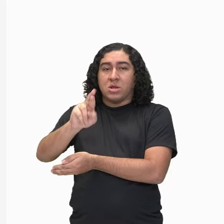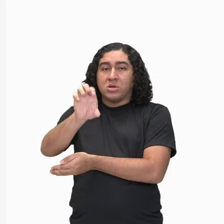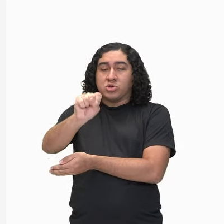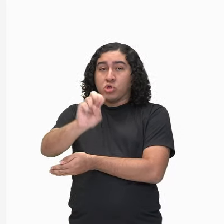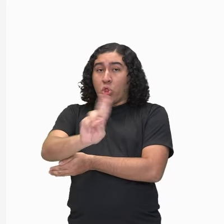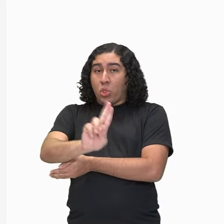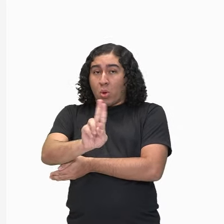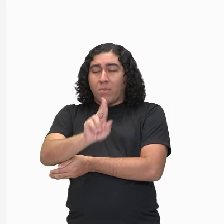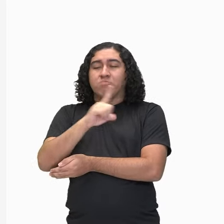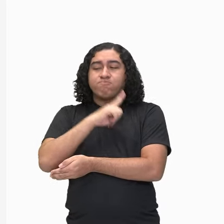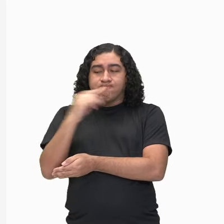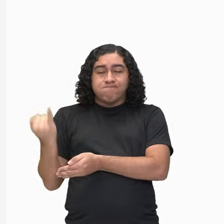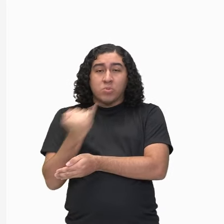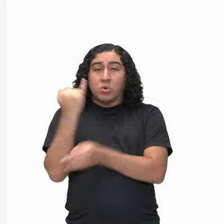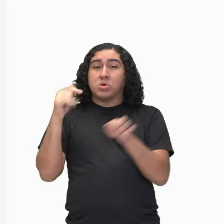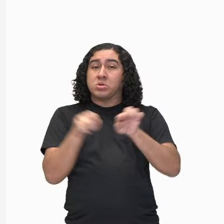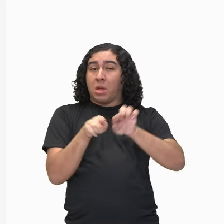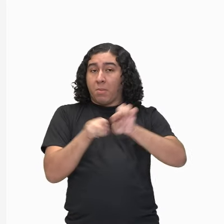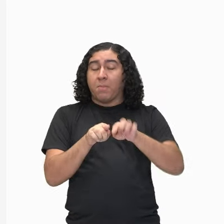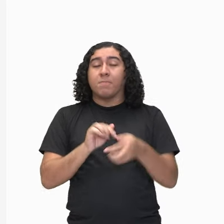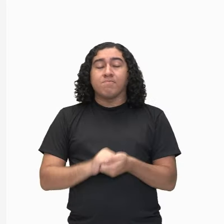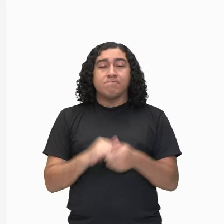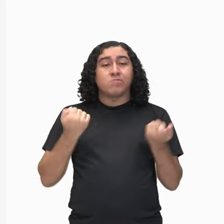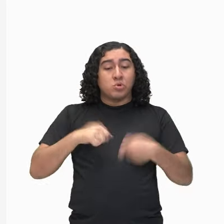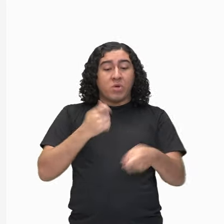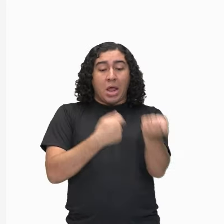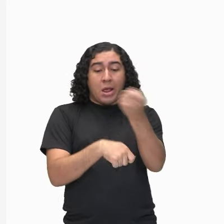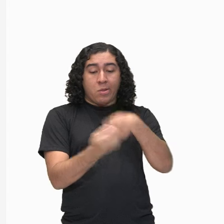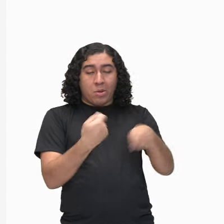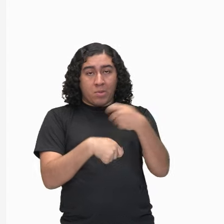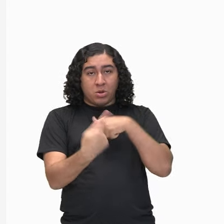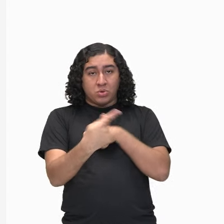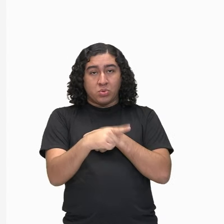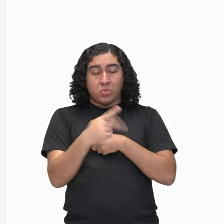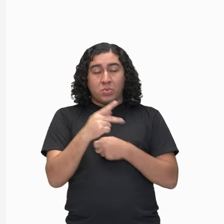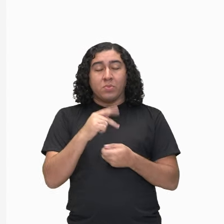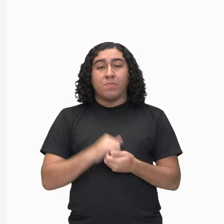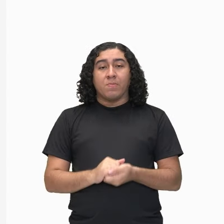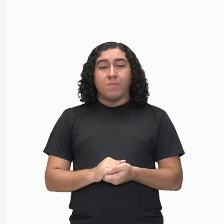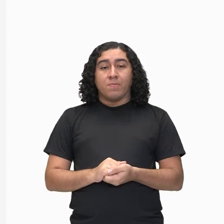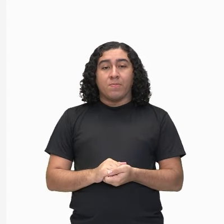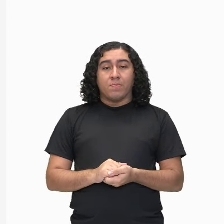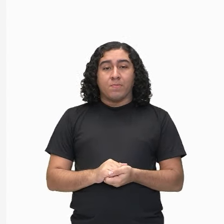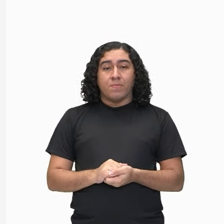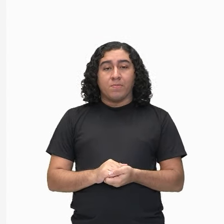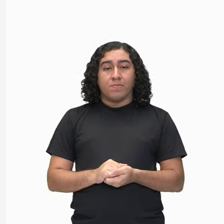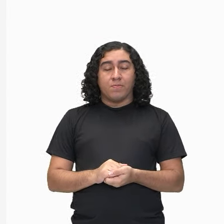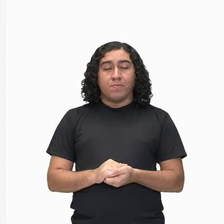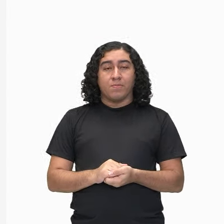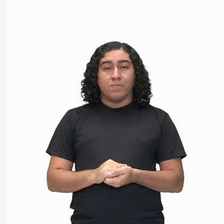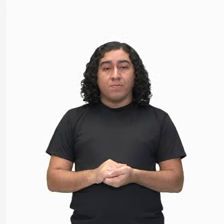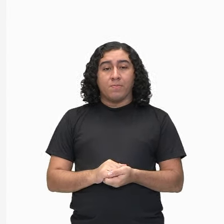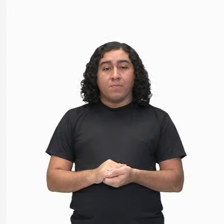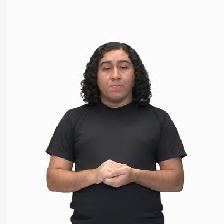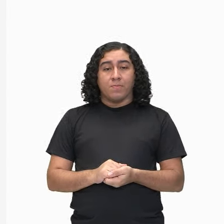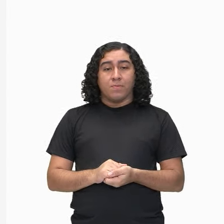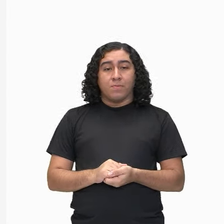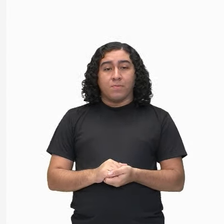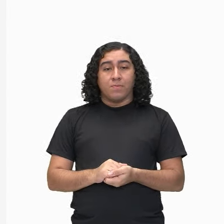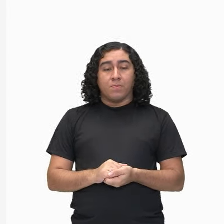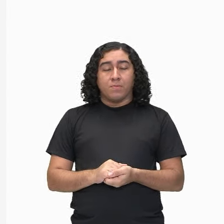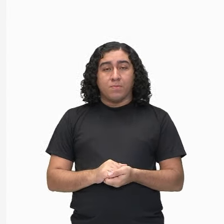importante, uma importância econômica, uma particularidade que a gente vai citar posteriormente. Mas